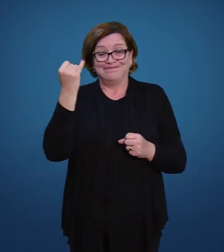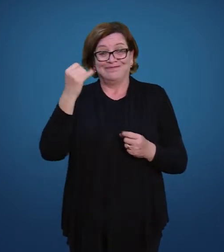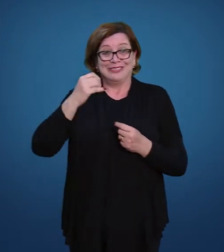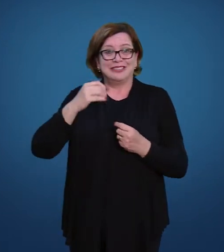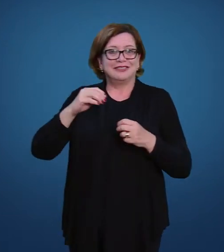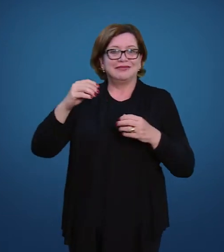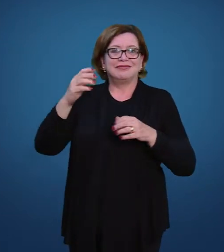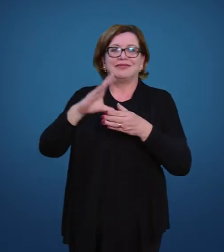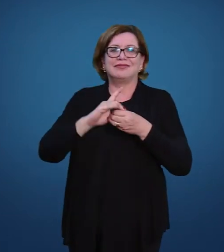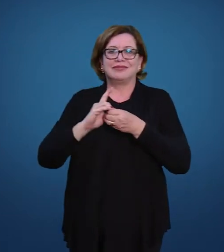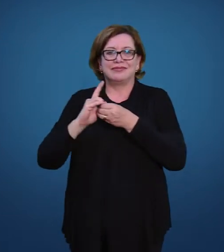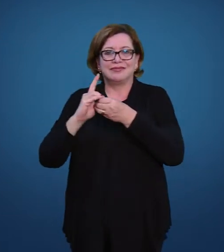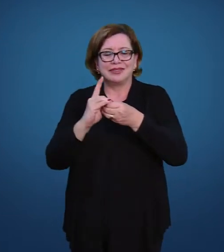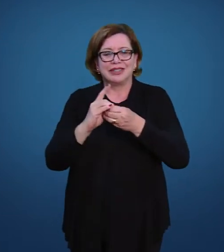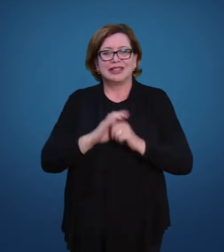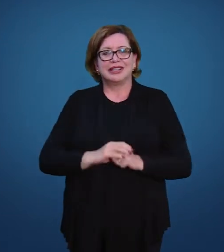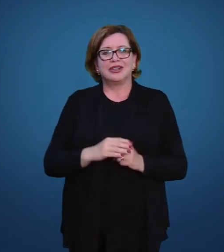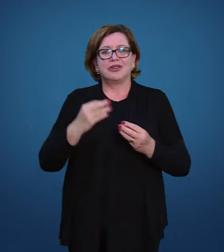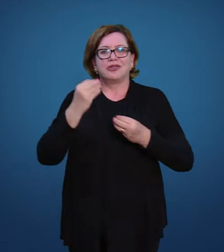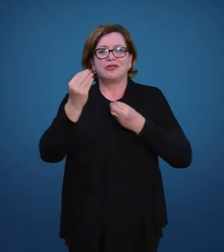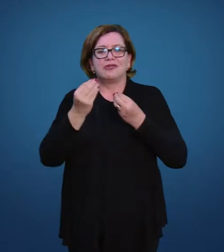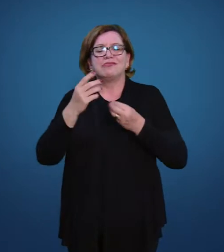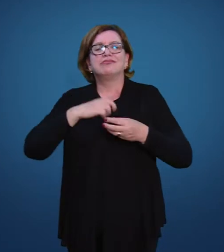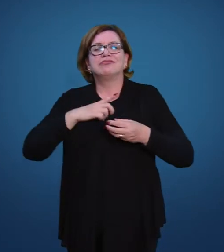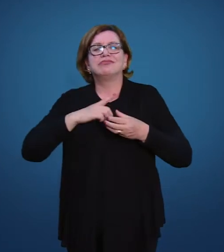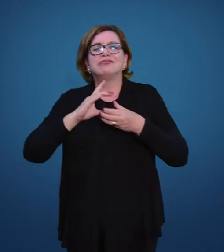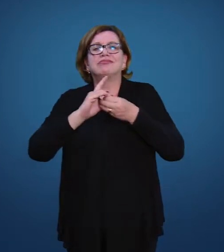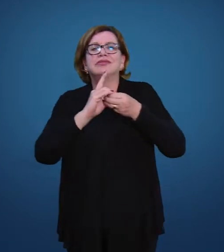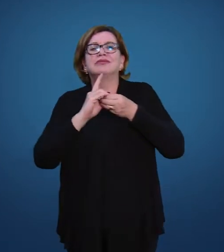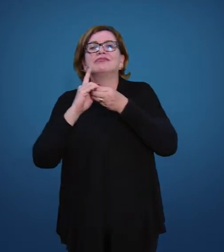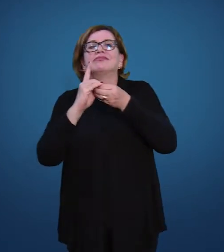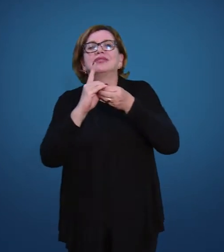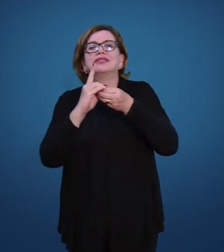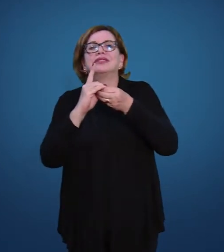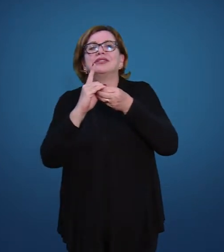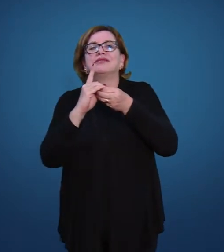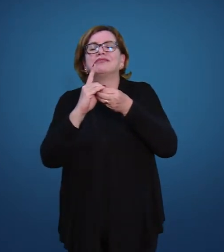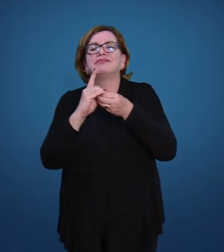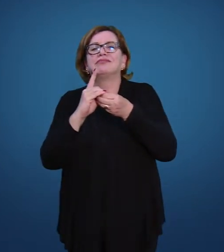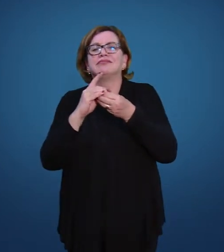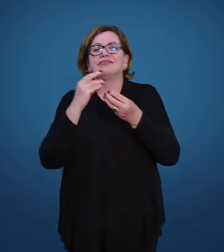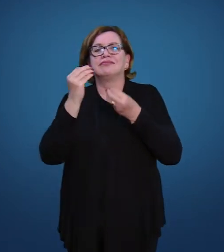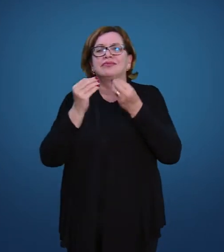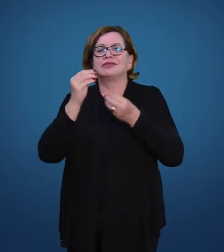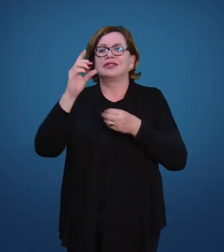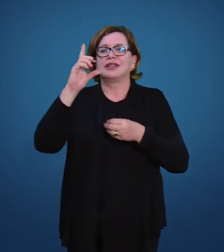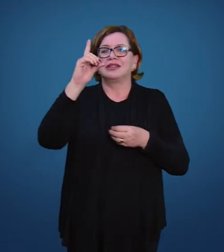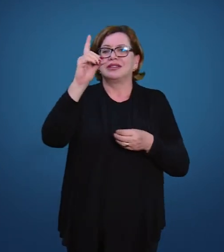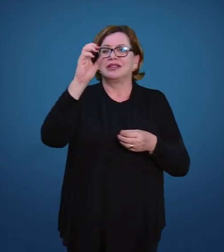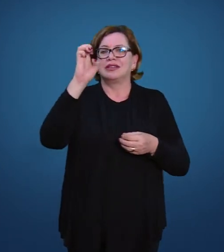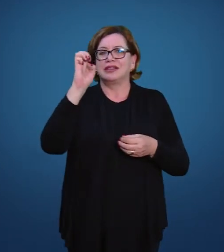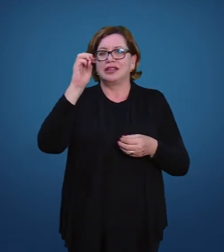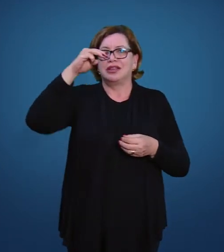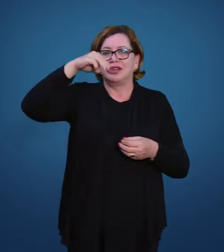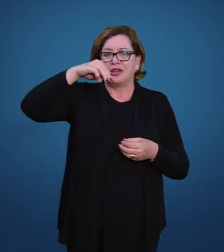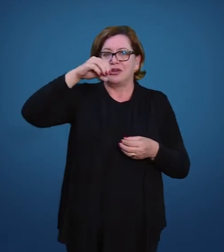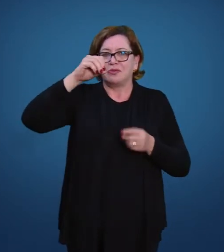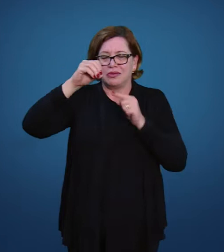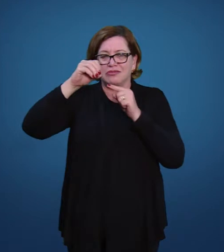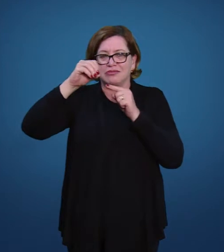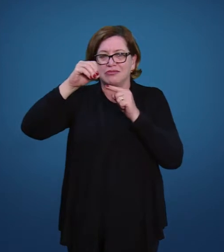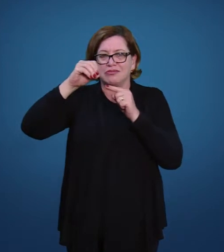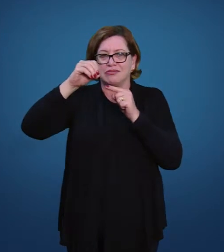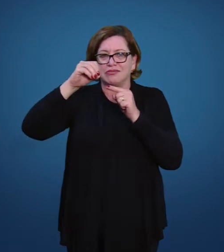vai ter uma democracia, né? Demos e kratos, que são os radicais que formam a palavra democracia. Kratos,